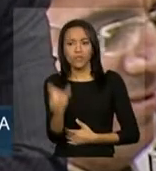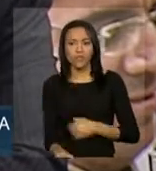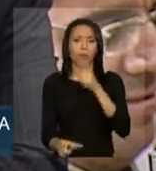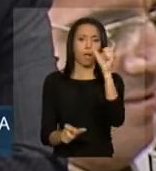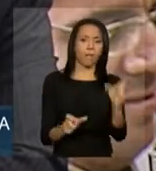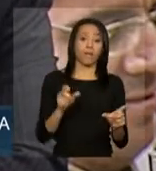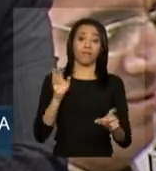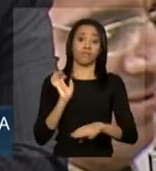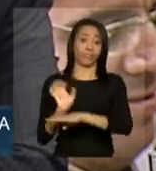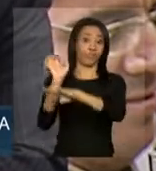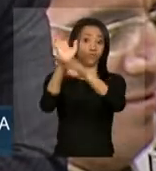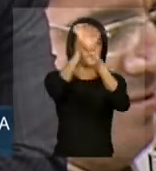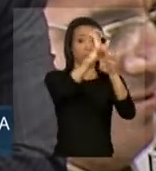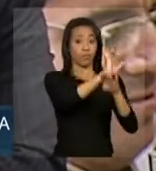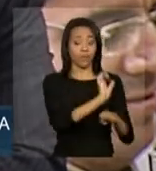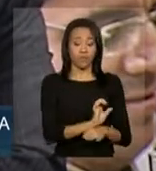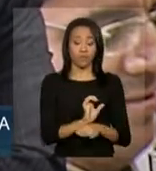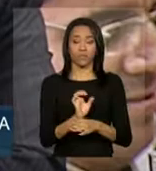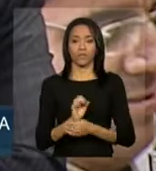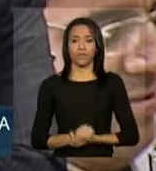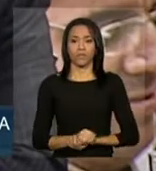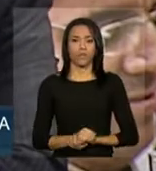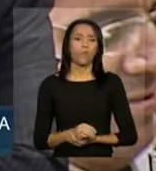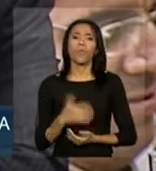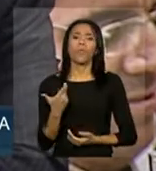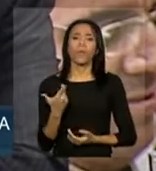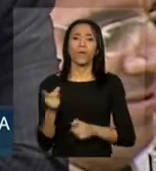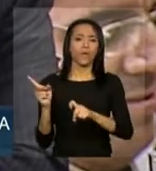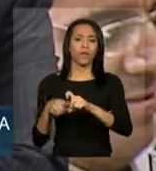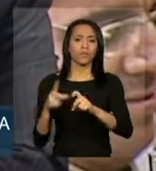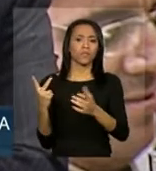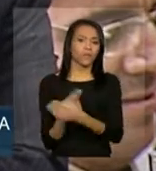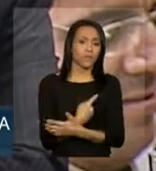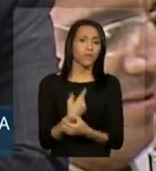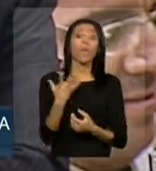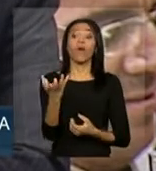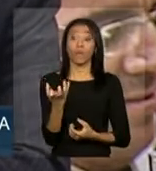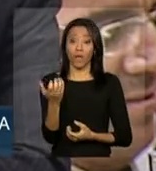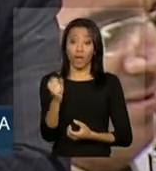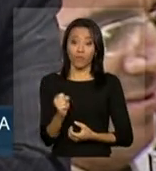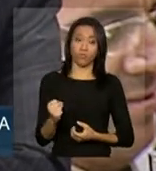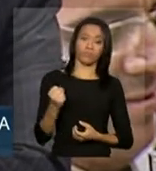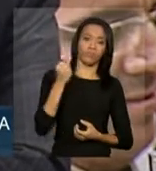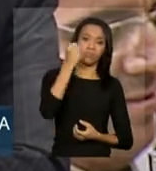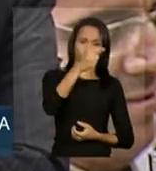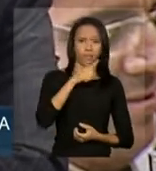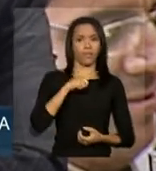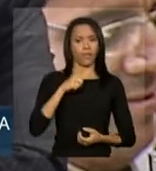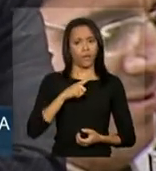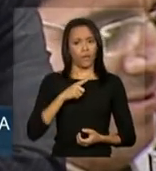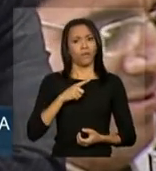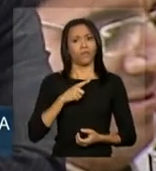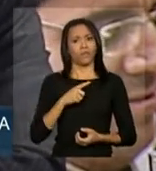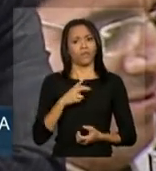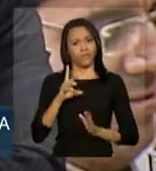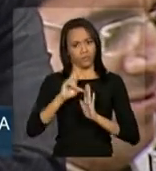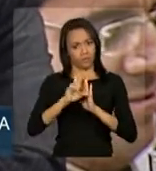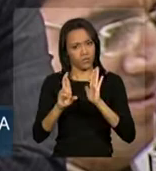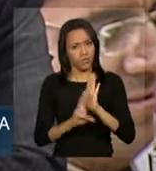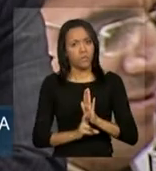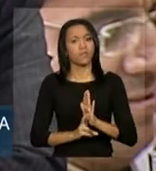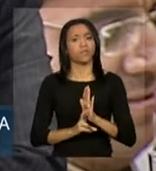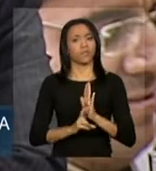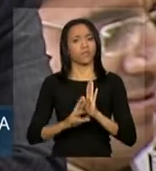e né Qual que é a situação desse profissional para onde quer ir né porque tem um critério de vulnerabilidade foi